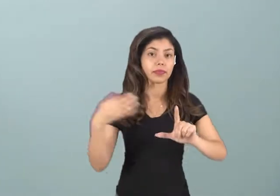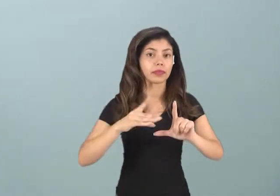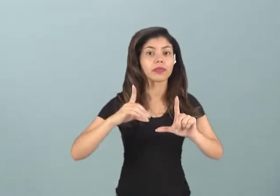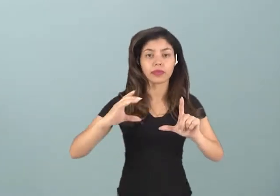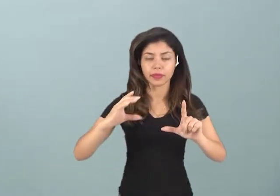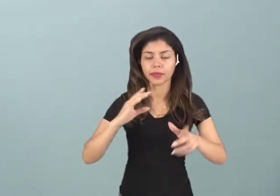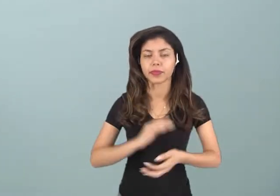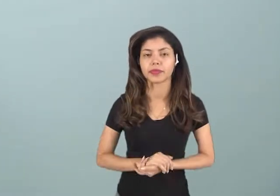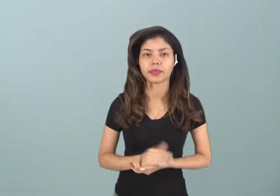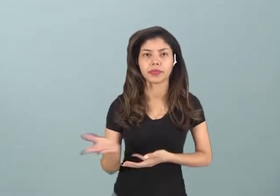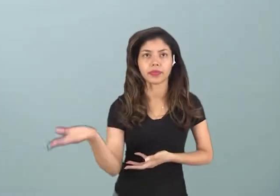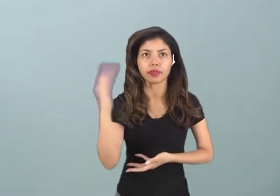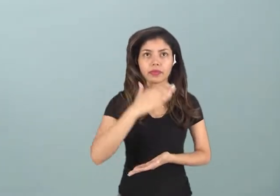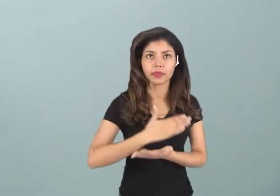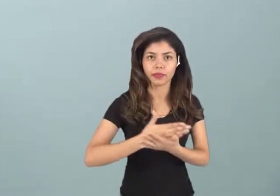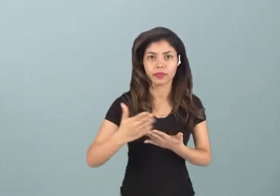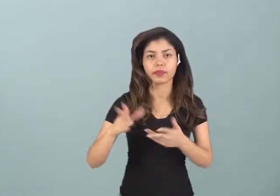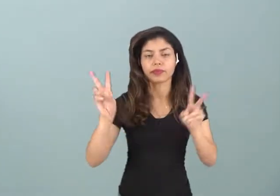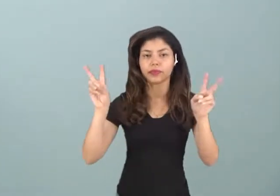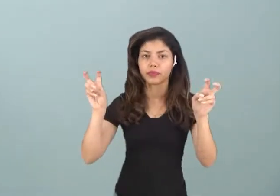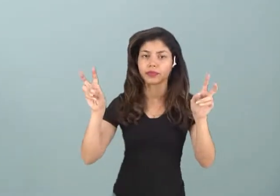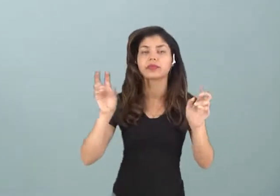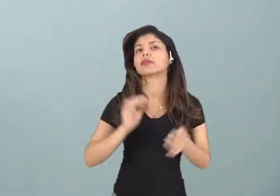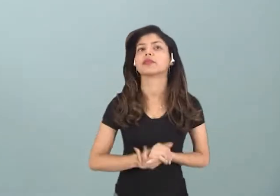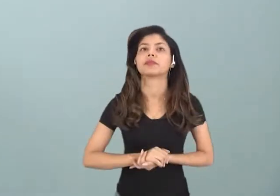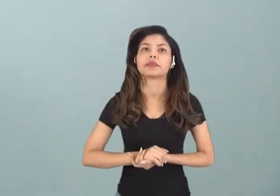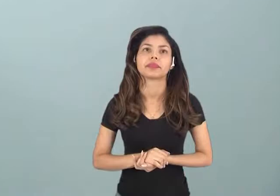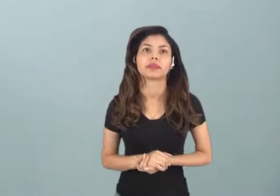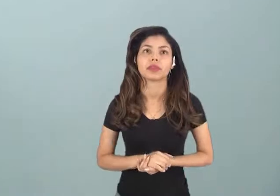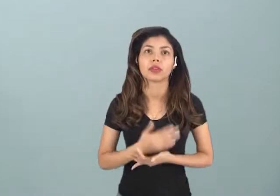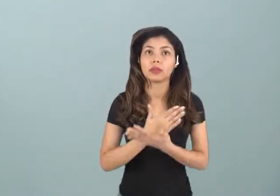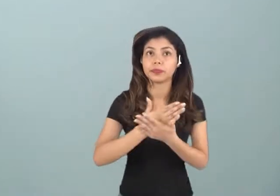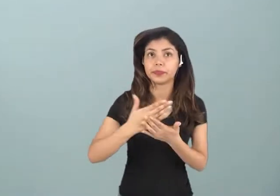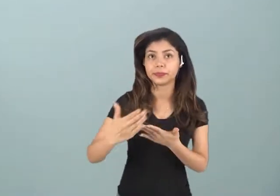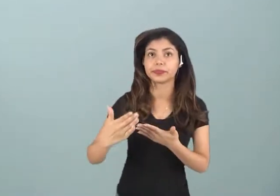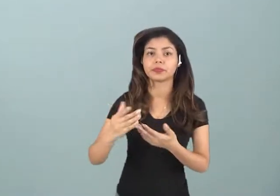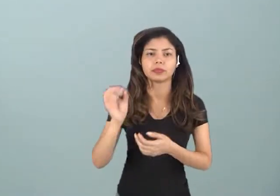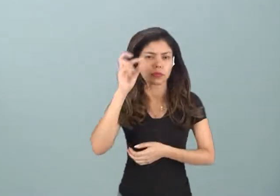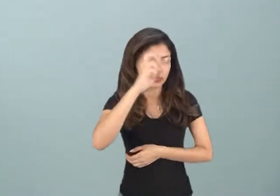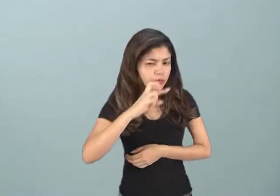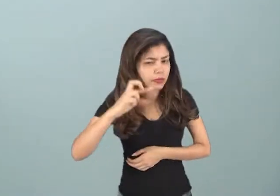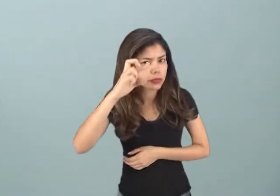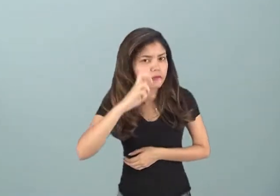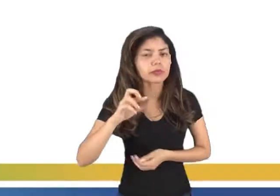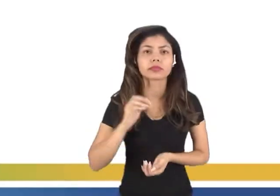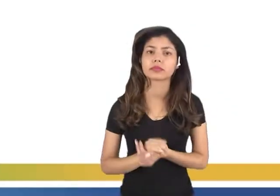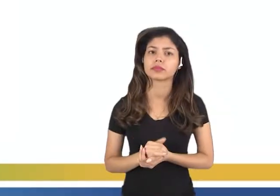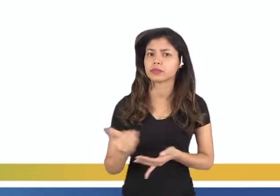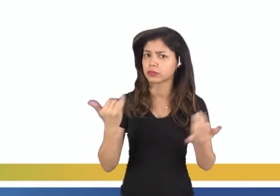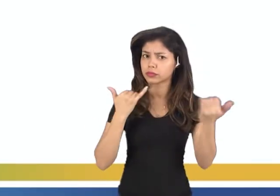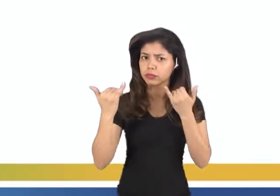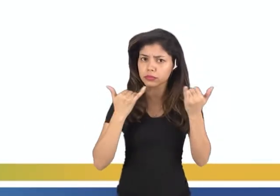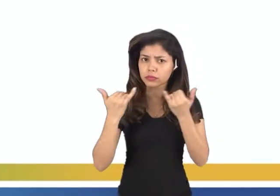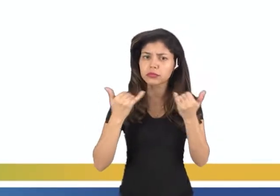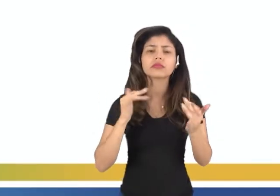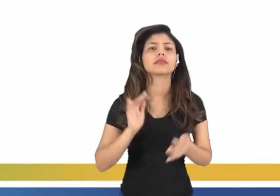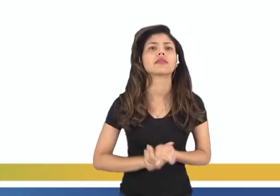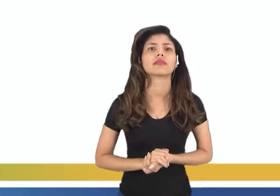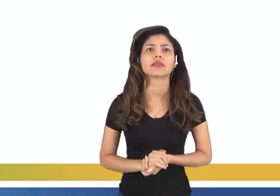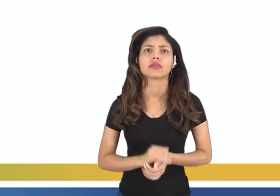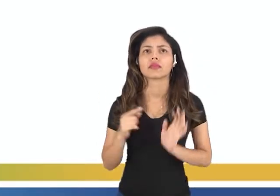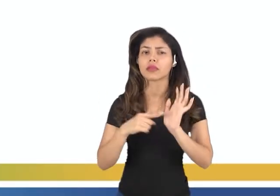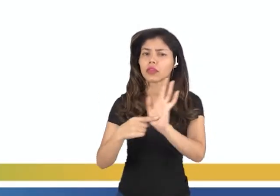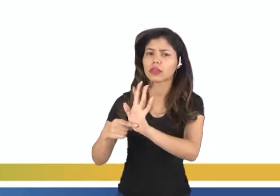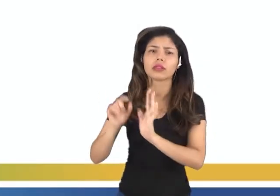Eduque. Vamos iniciar então o conteúdo de hoje. Iniciemos com a análise desse anúncio que vocês estão vendo. Na verdade,